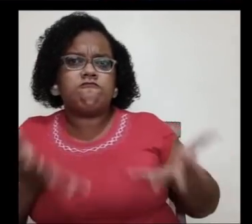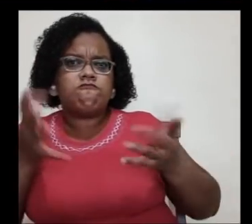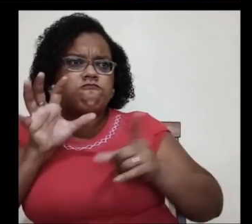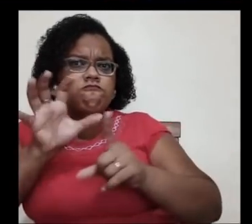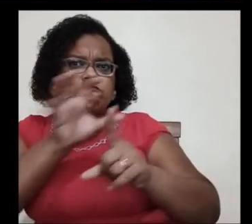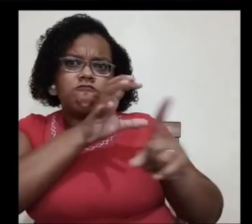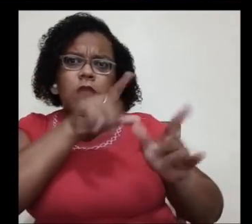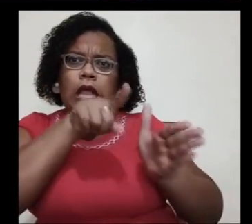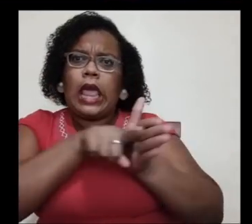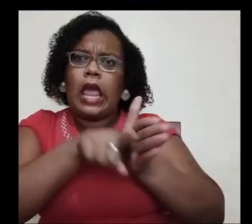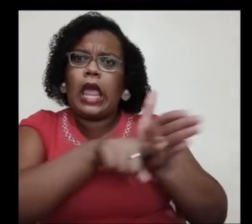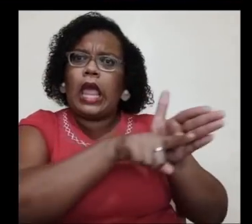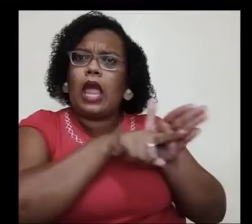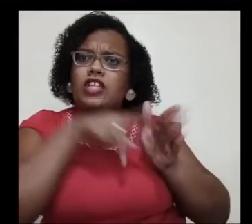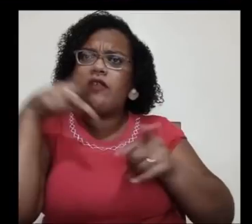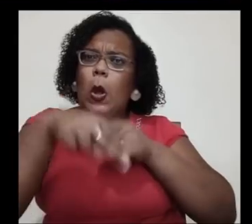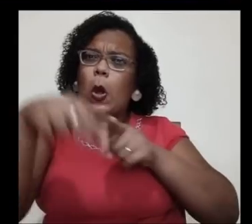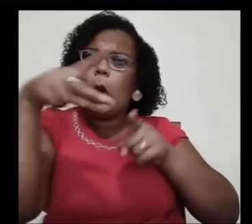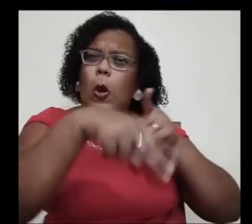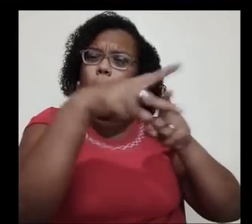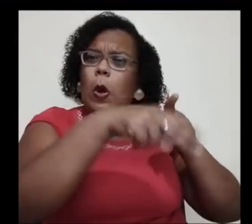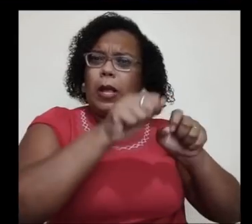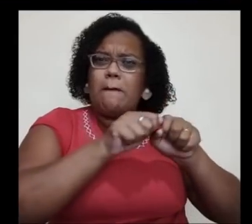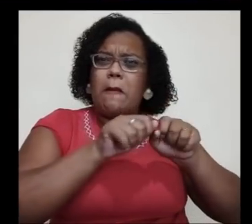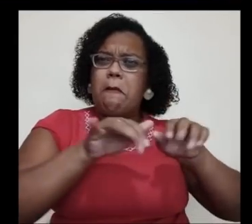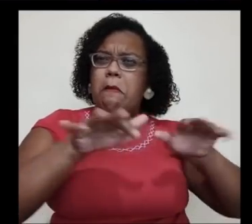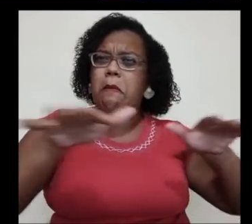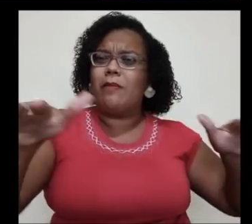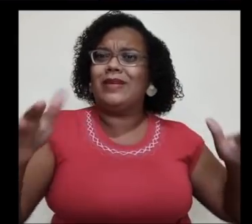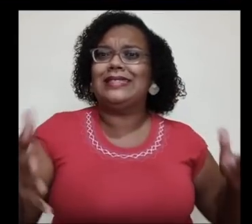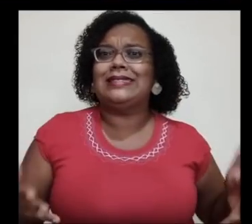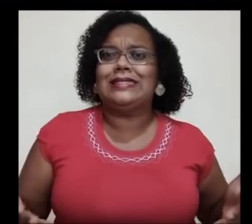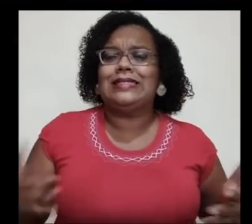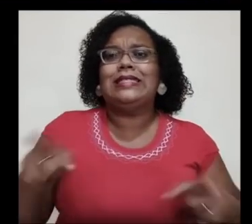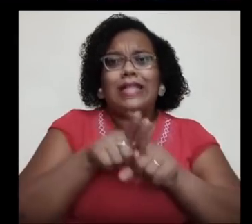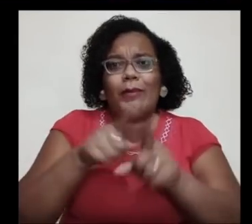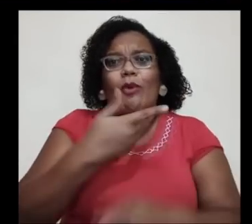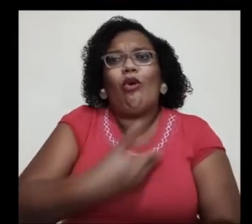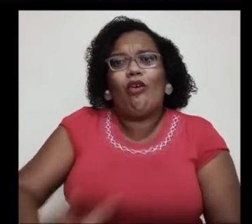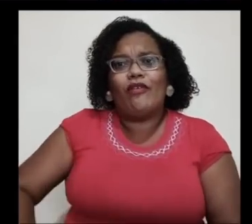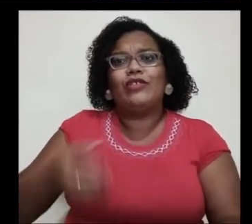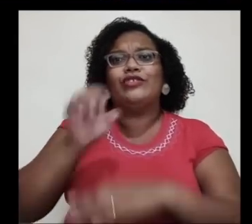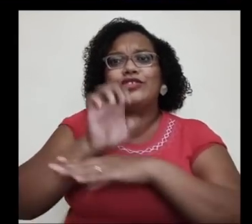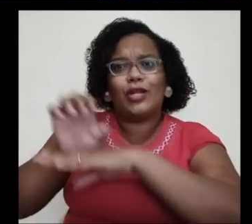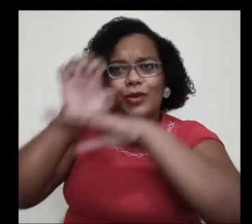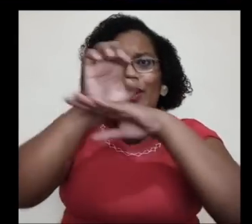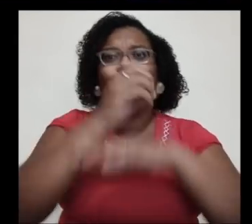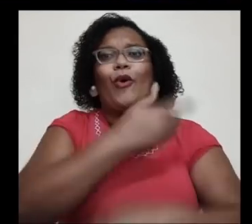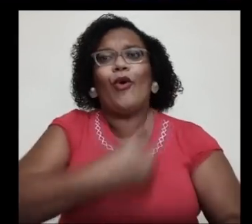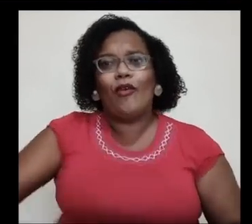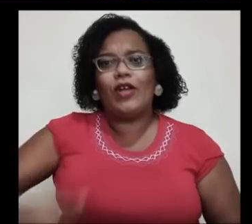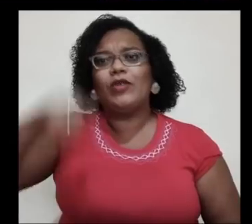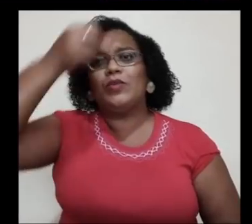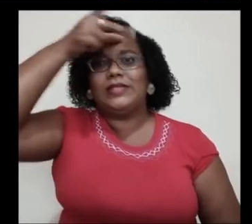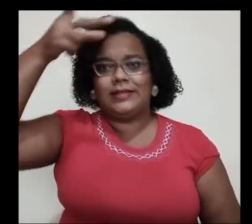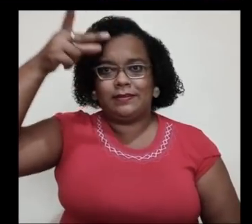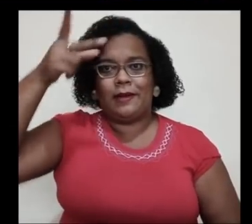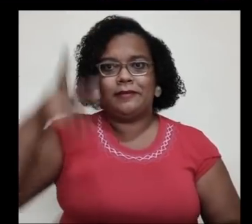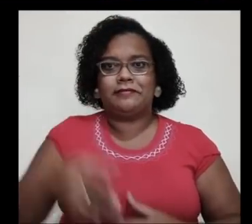nos governos municipais. Bem, eu só menciono também que no meio ambiente, que é uma área profundamente ligada à ciência e